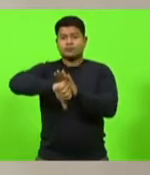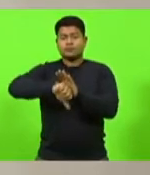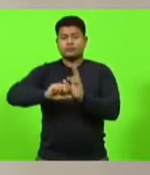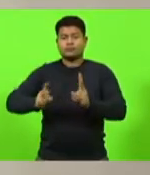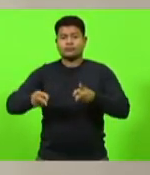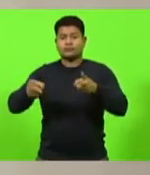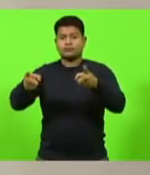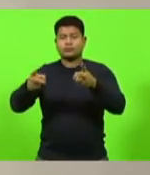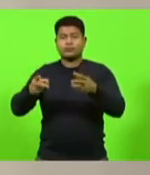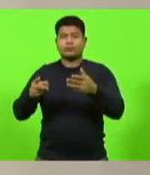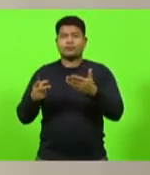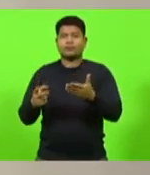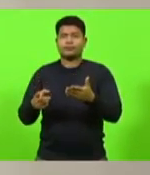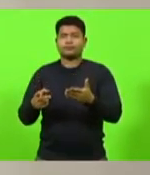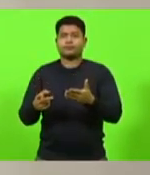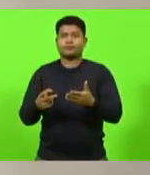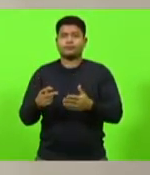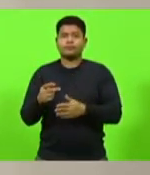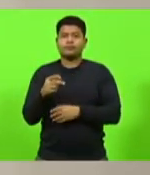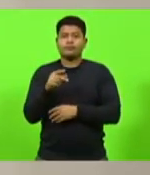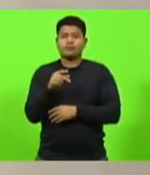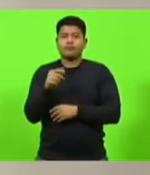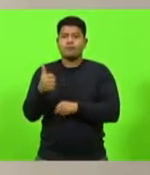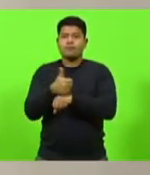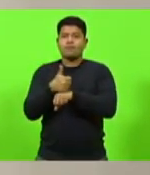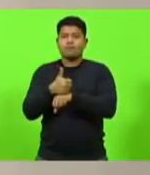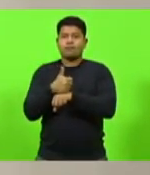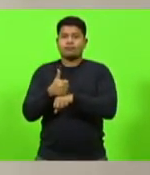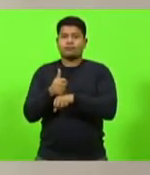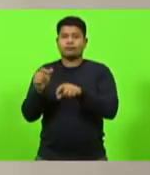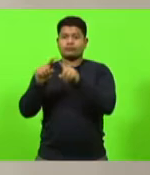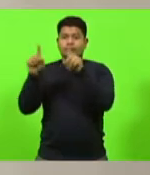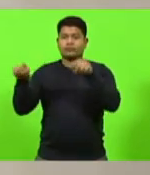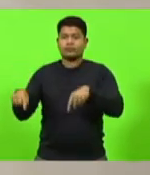do exercício regular da profissão quanto a um servidor. Em